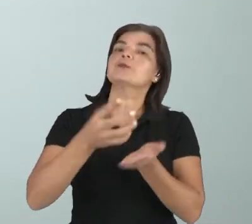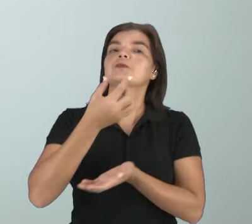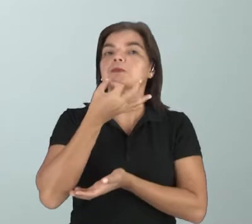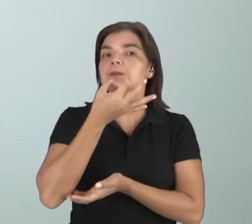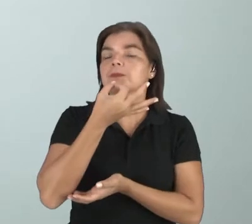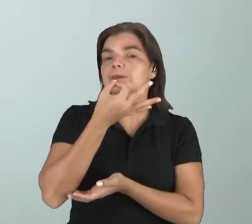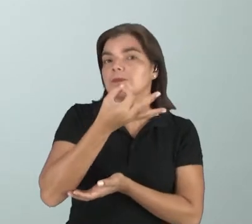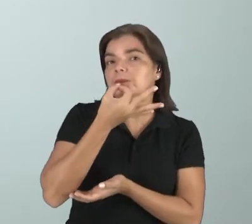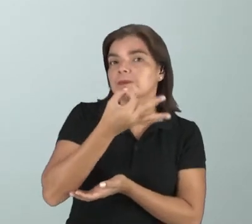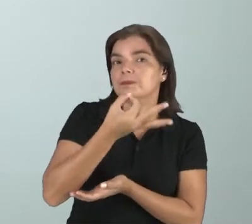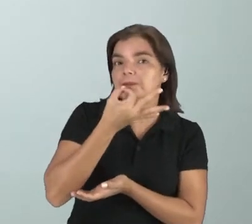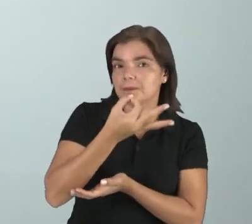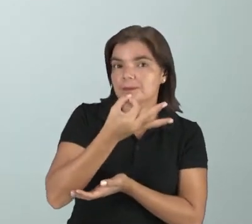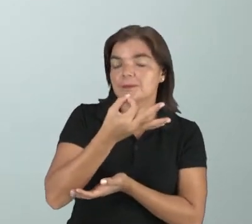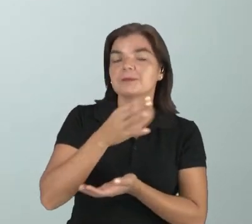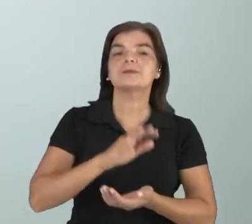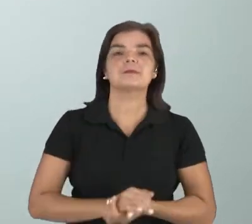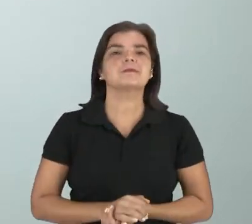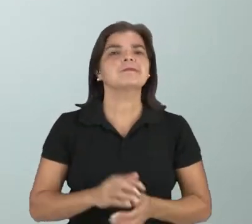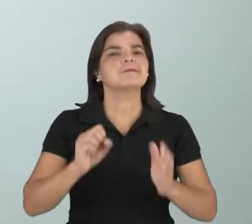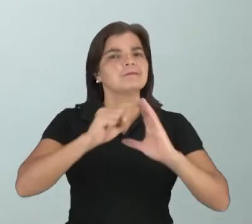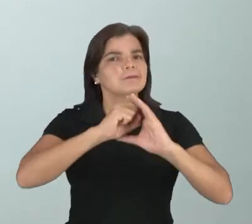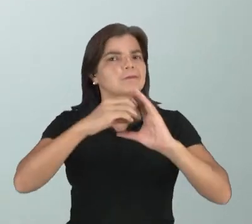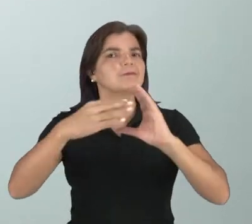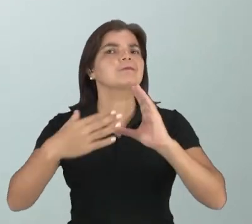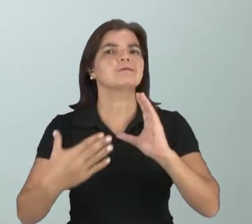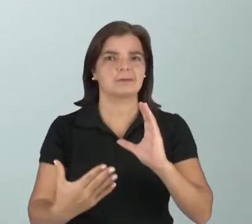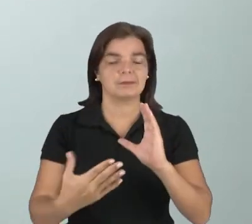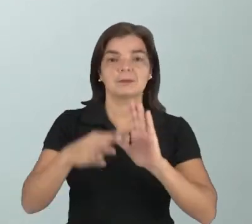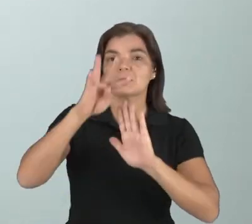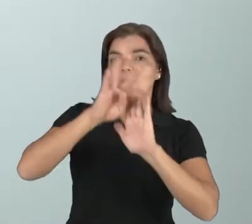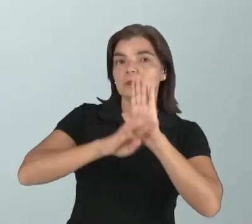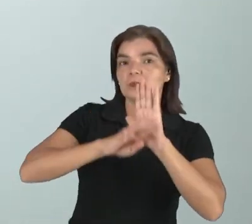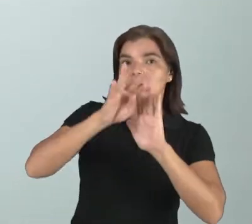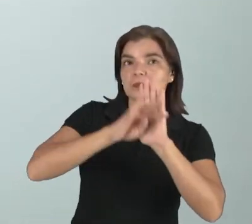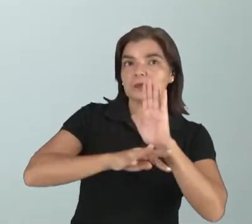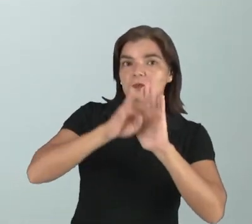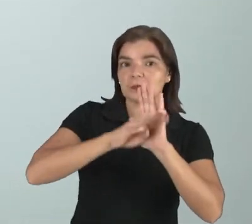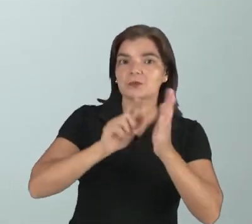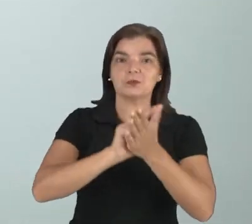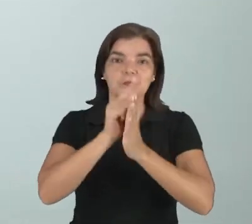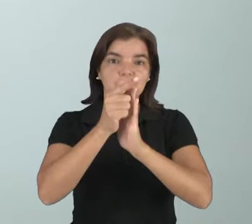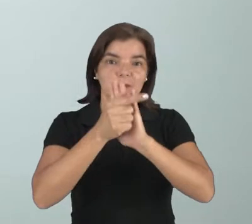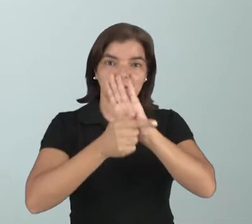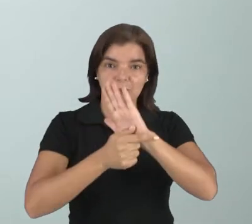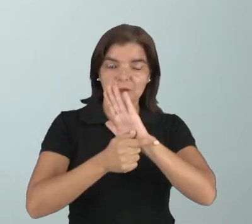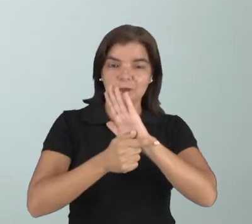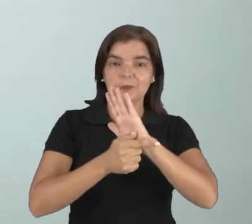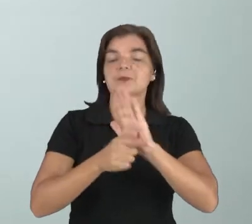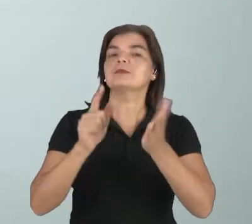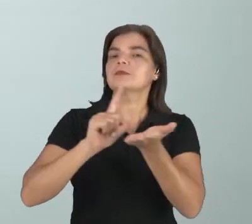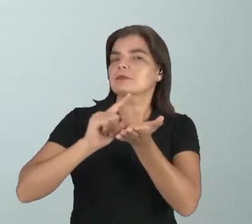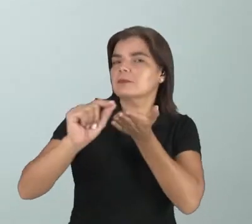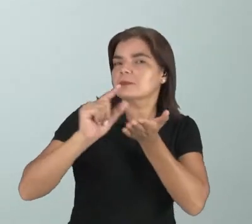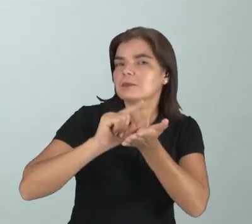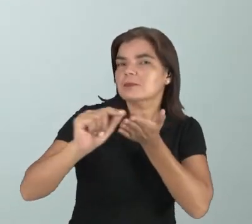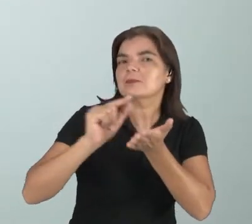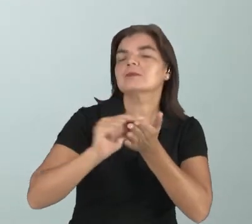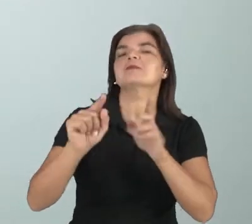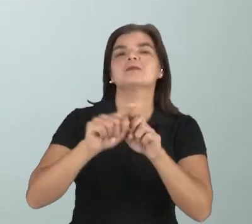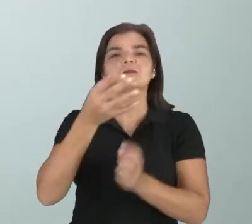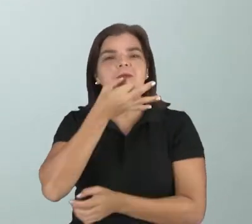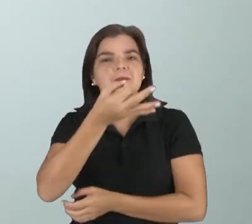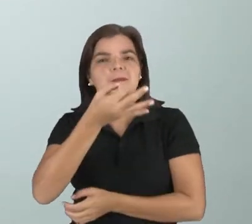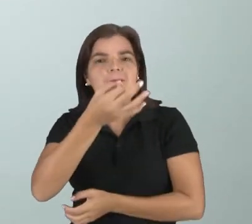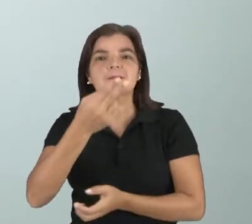no caso vamos abordar as características dos textos dos gêneros artigos de opinião,